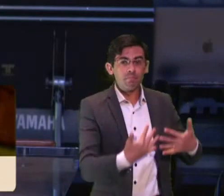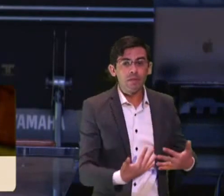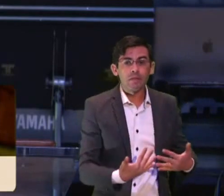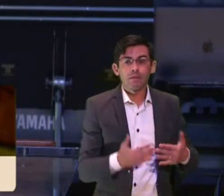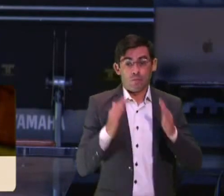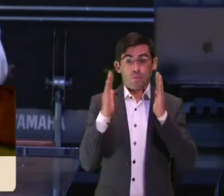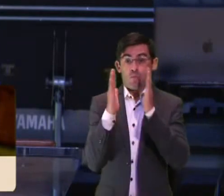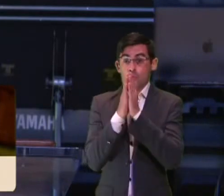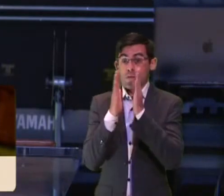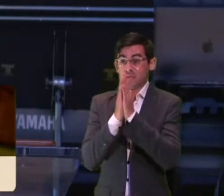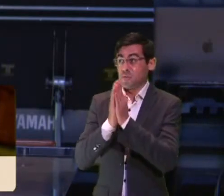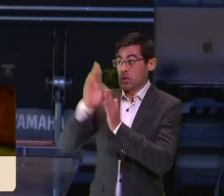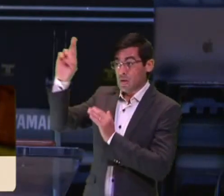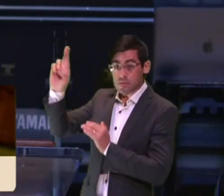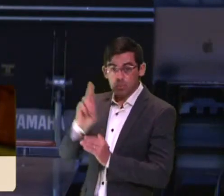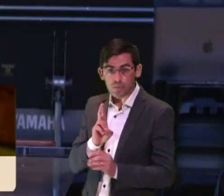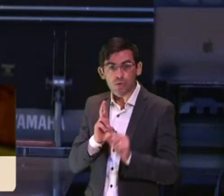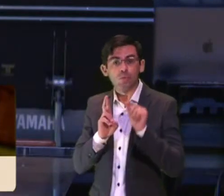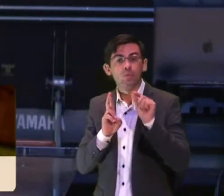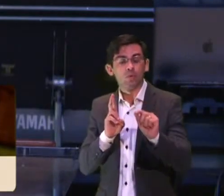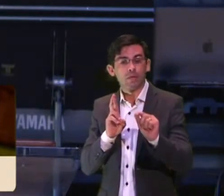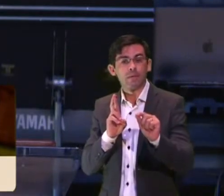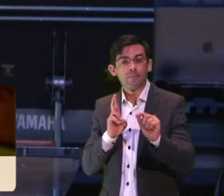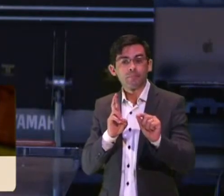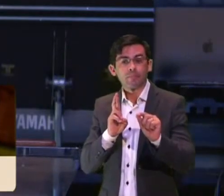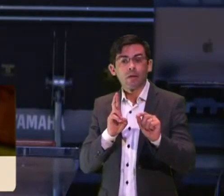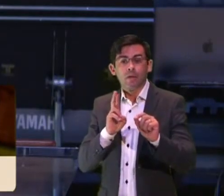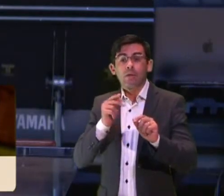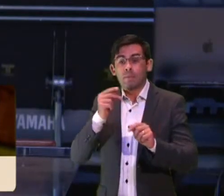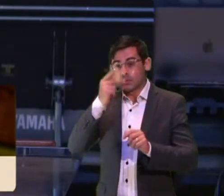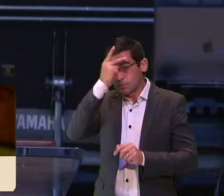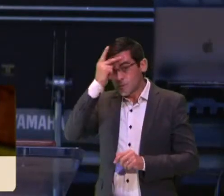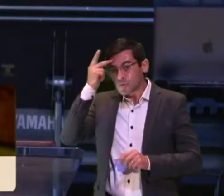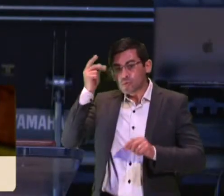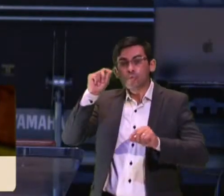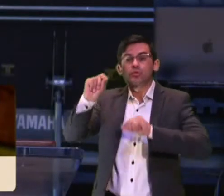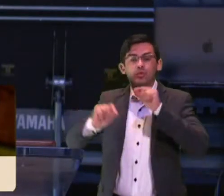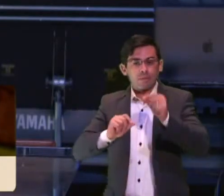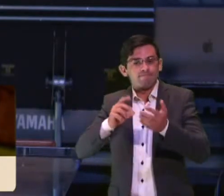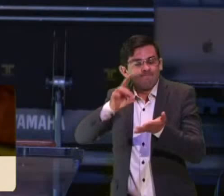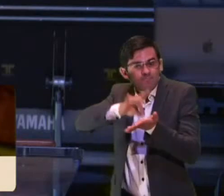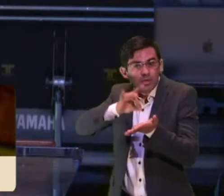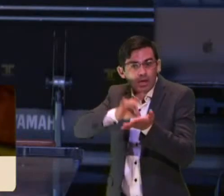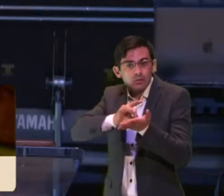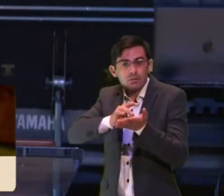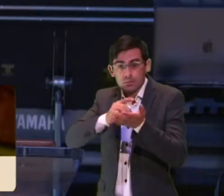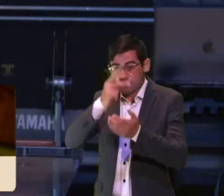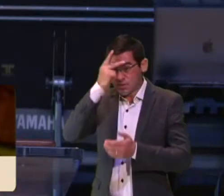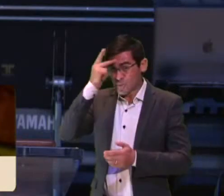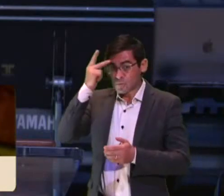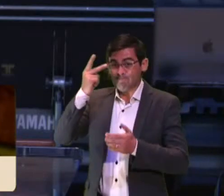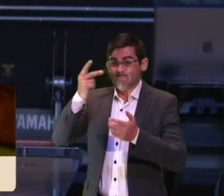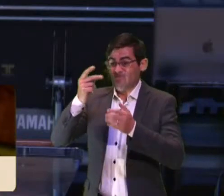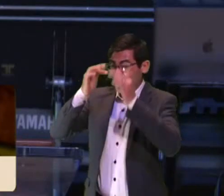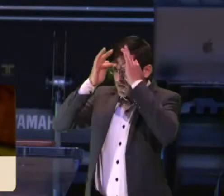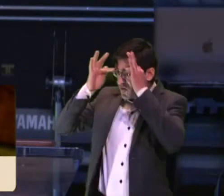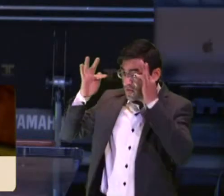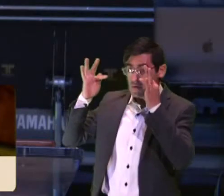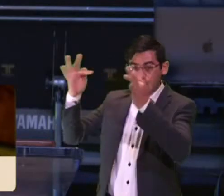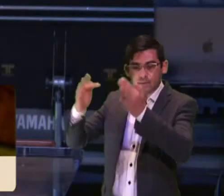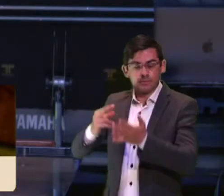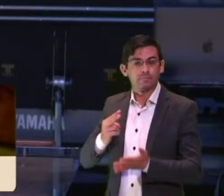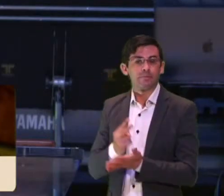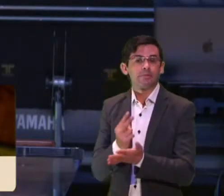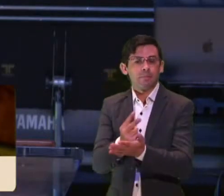da oração que é respondida, ela vai falar que aos dispenseiros, o que se requer deles que sejam achados